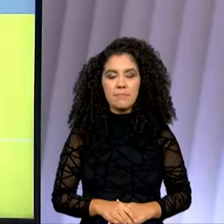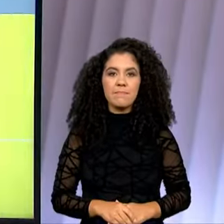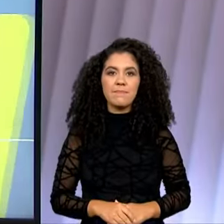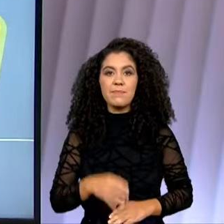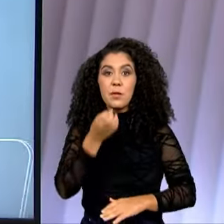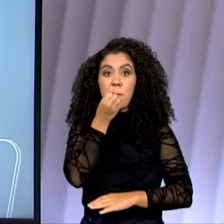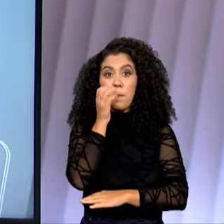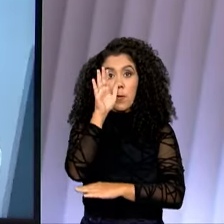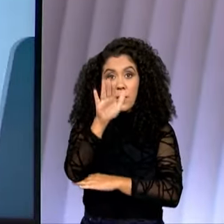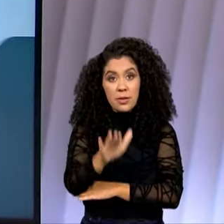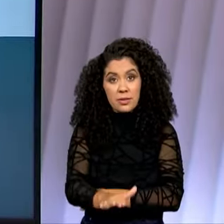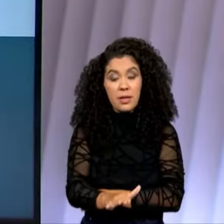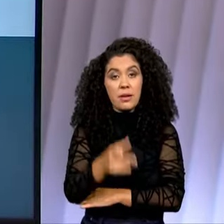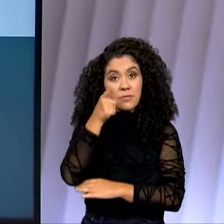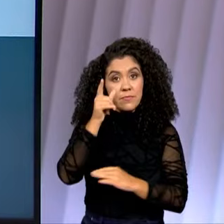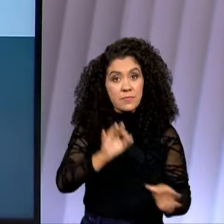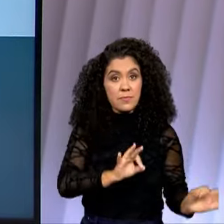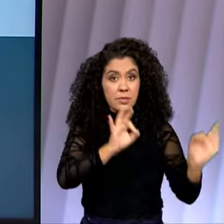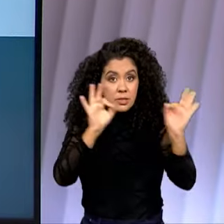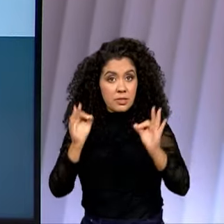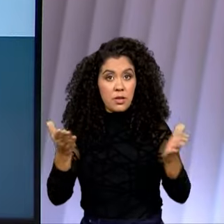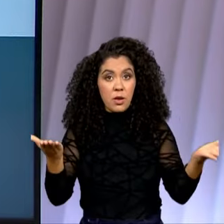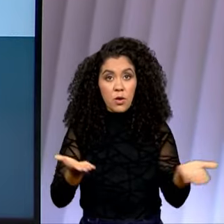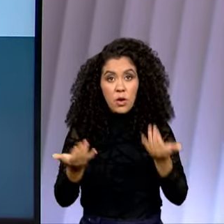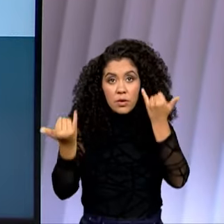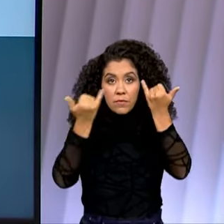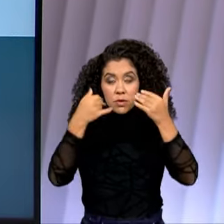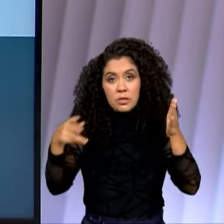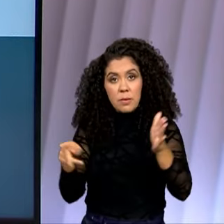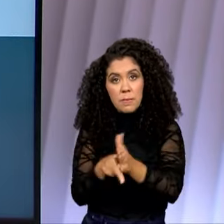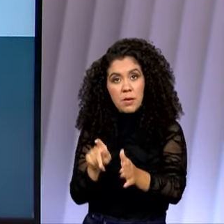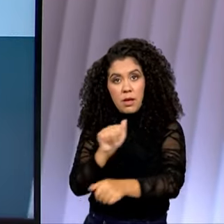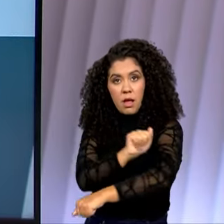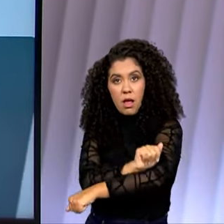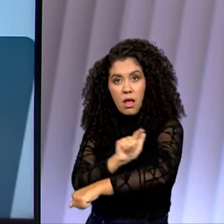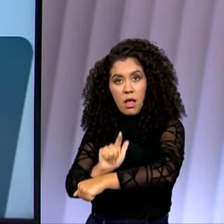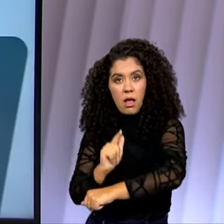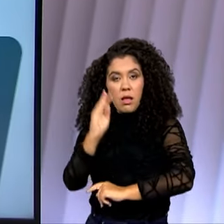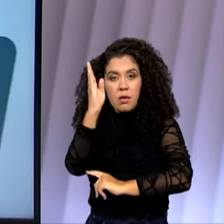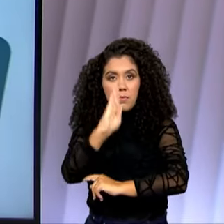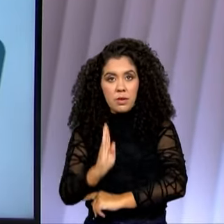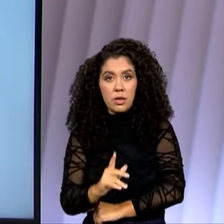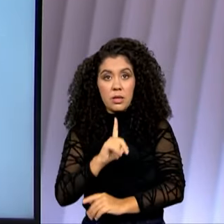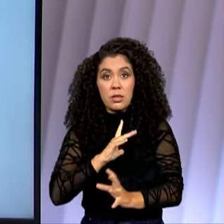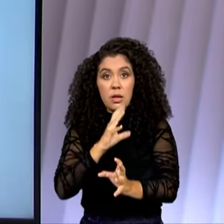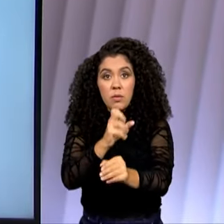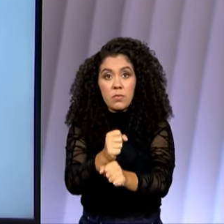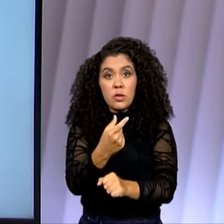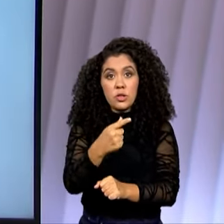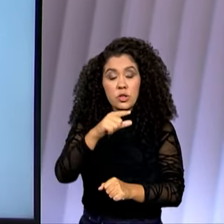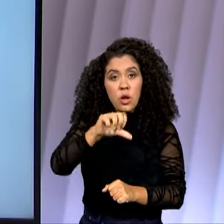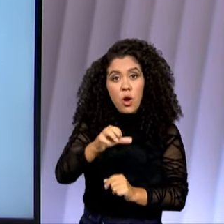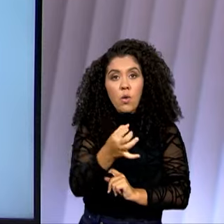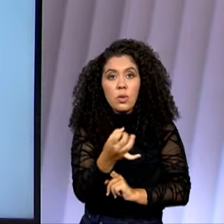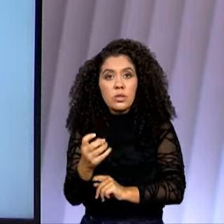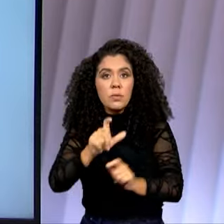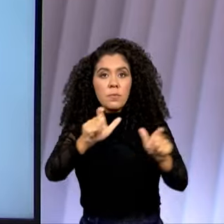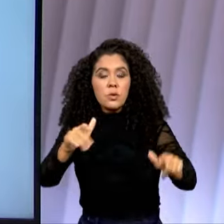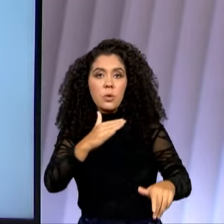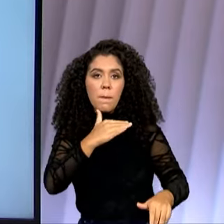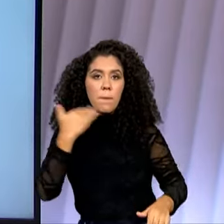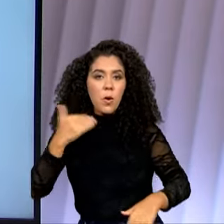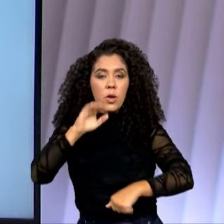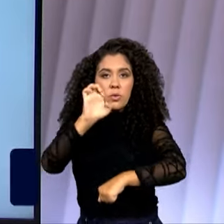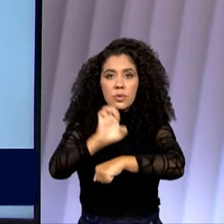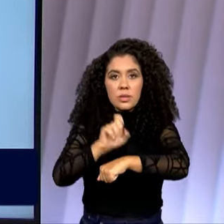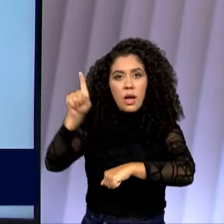Boa tarde. Vamos ver agora um dos destaques da Agência Brasil. Chega a 19 o número de mortes no Espírito Santo devido